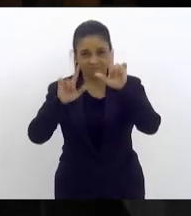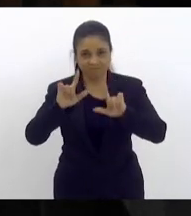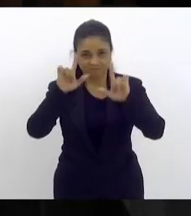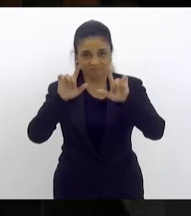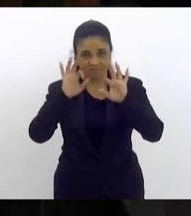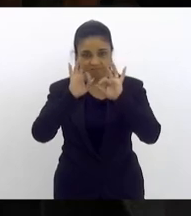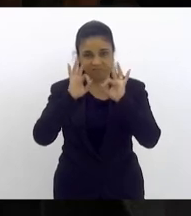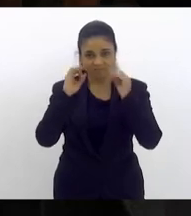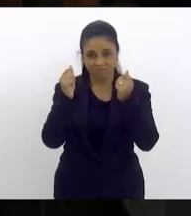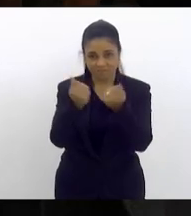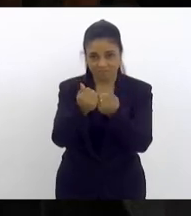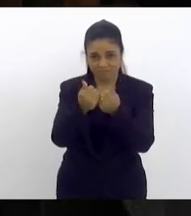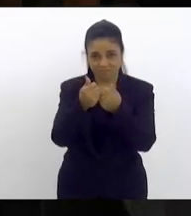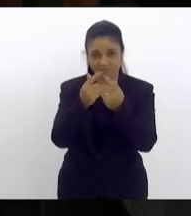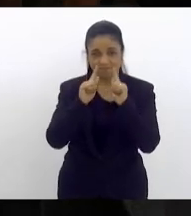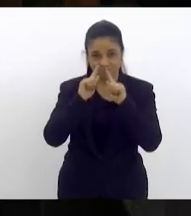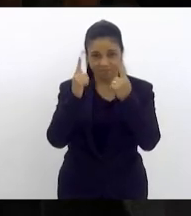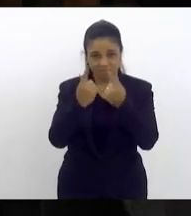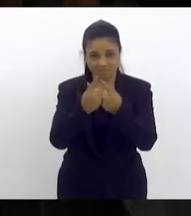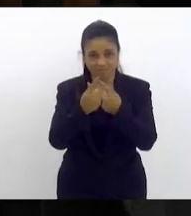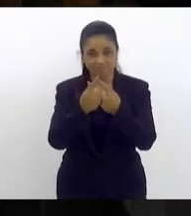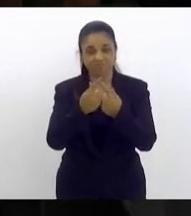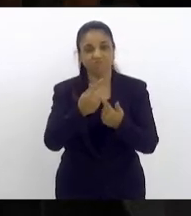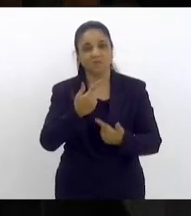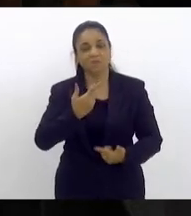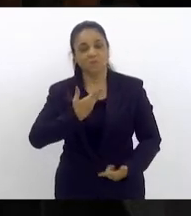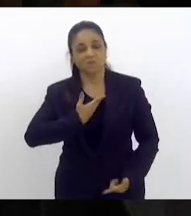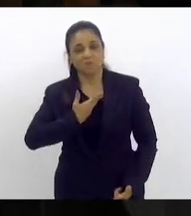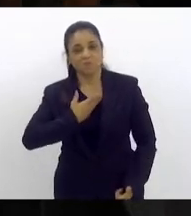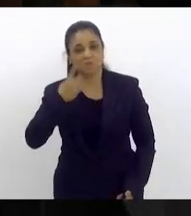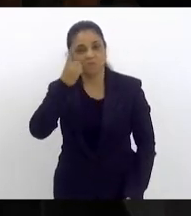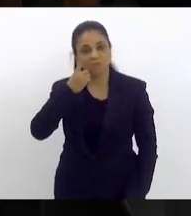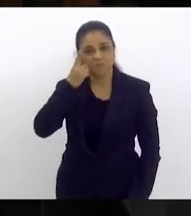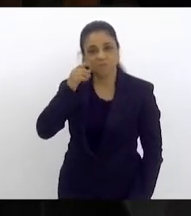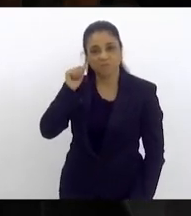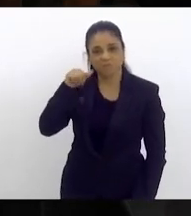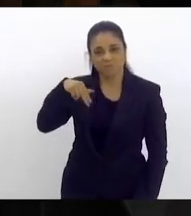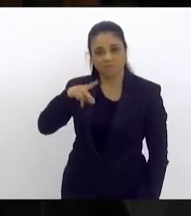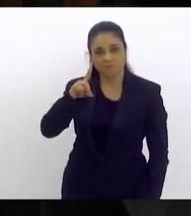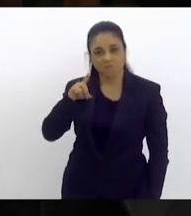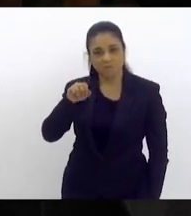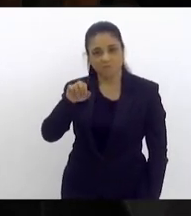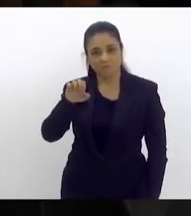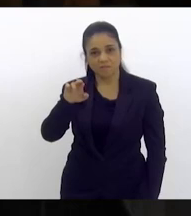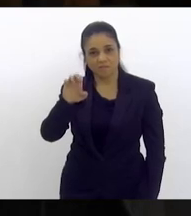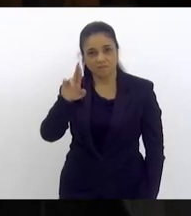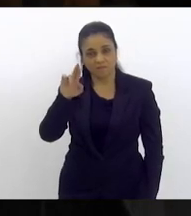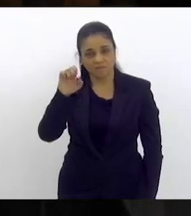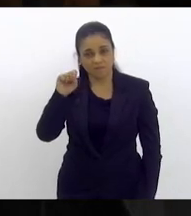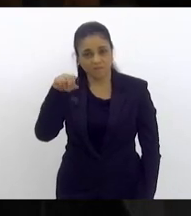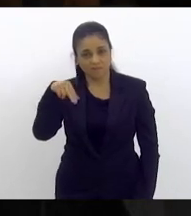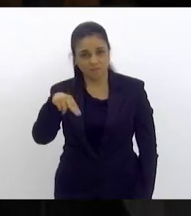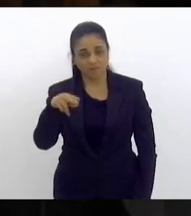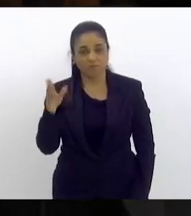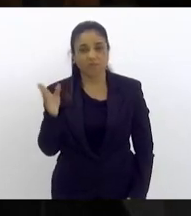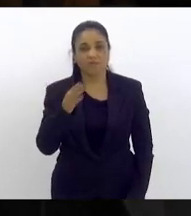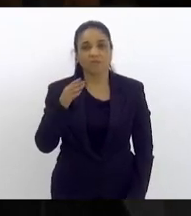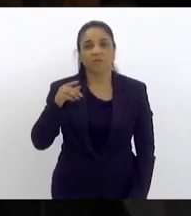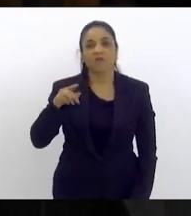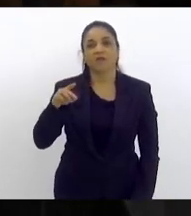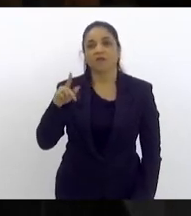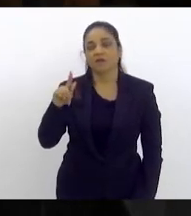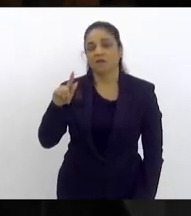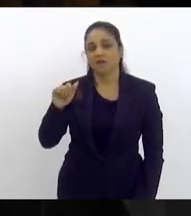dirige especial aqui ao meus colegas Deputado Anderson Moraes Deputado Tiago Gagliasso primeiro lugar para agradecer a vossa